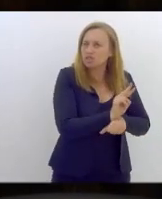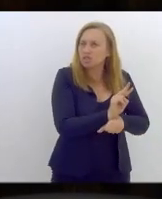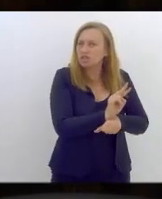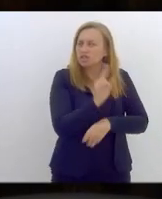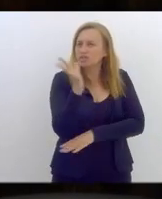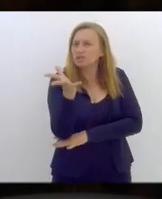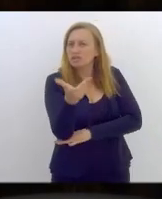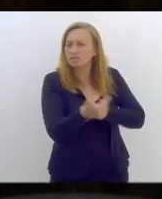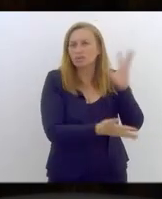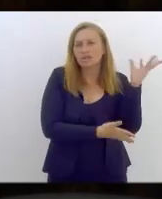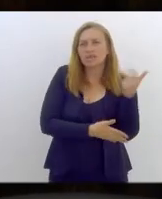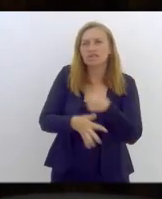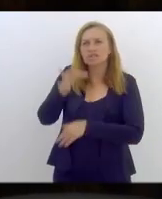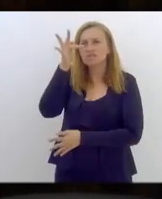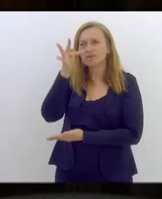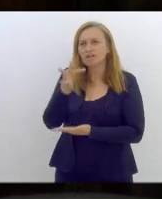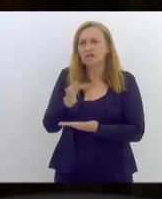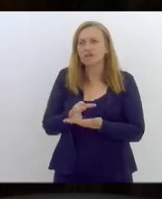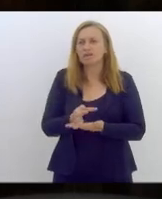natureza e fé.